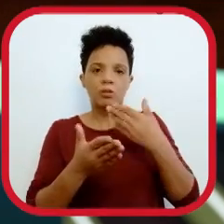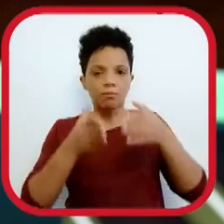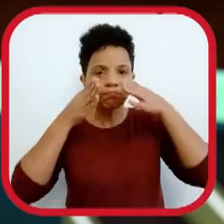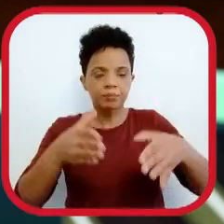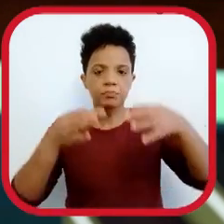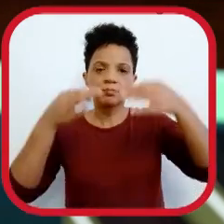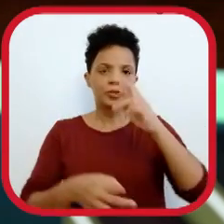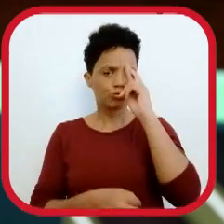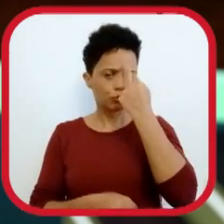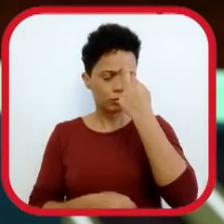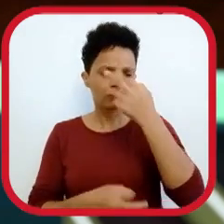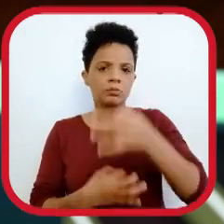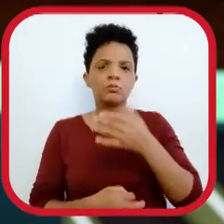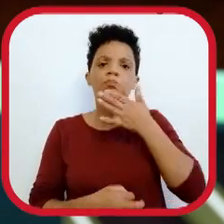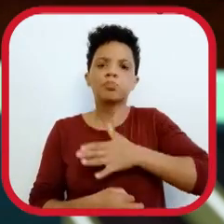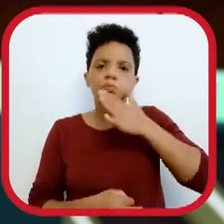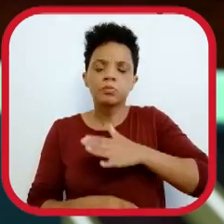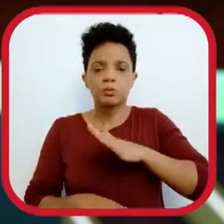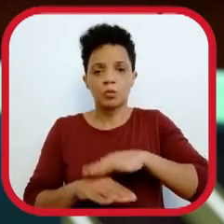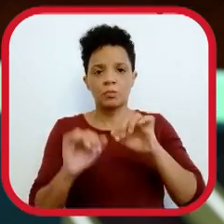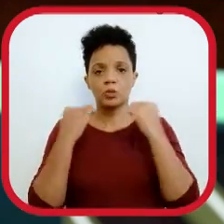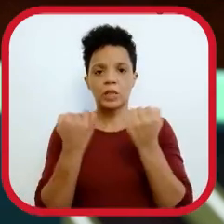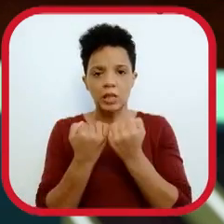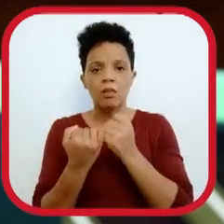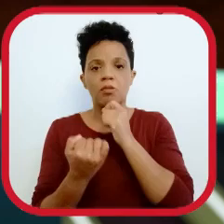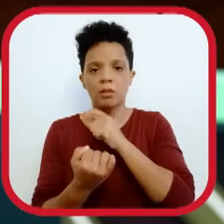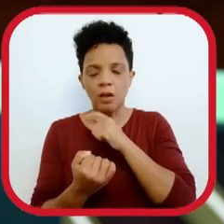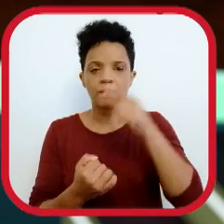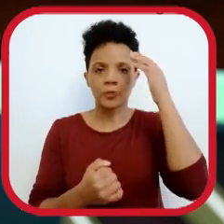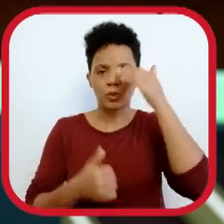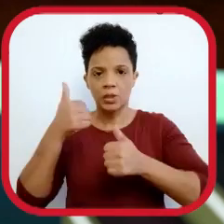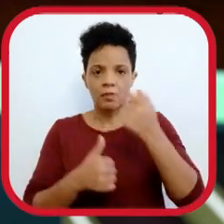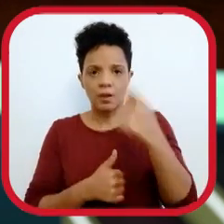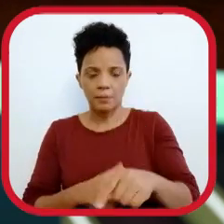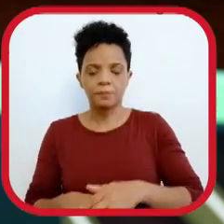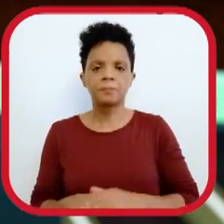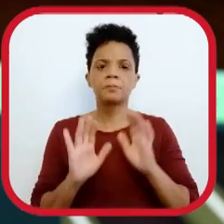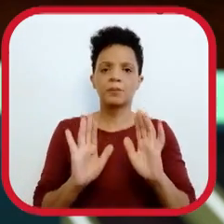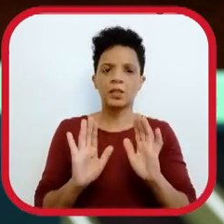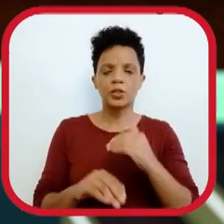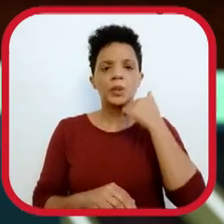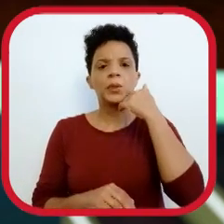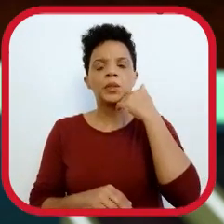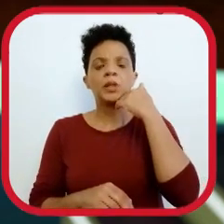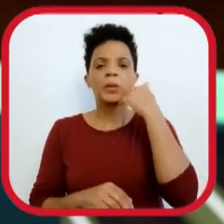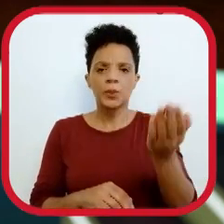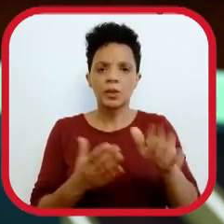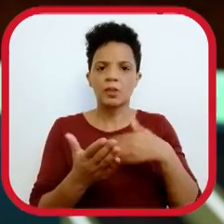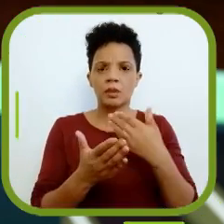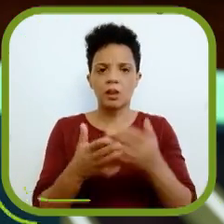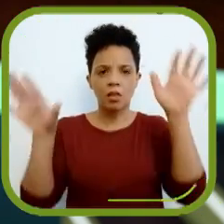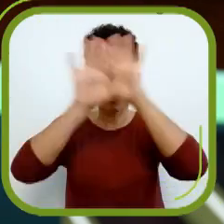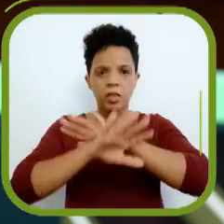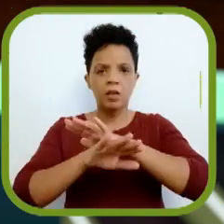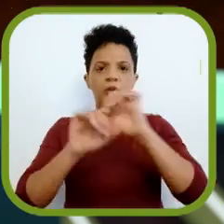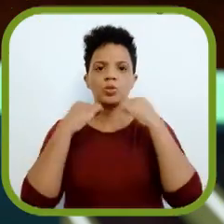aqueles que se dedicam e se esforçam em medida suficiente numa sociedade capaz e competitiva. Mas será a meritocracia um